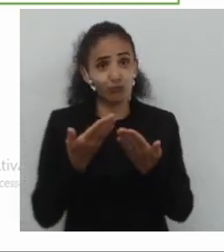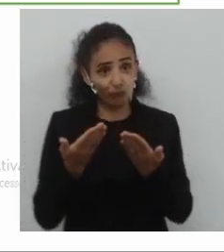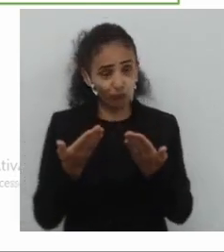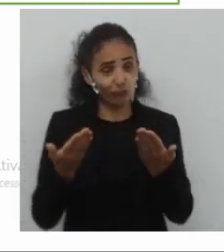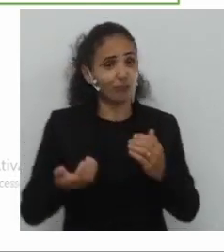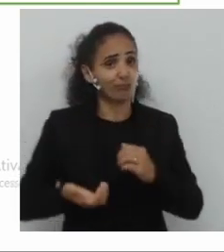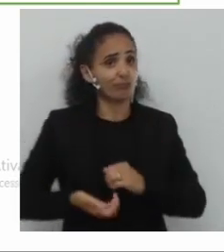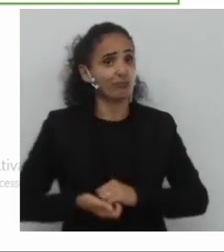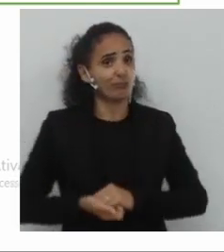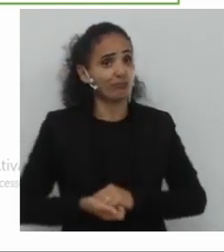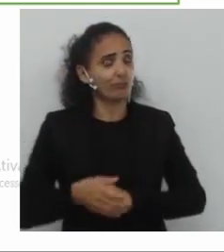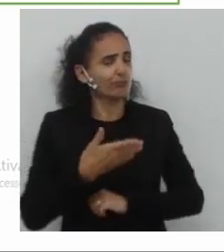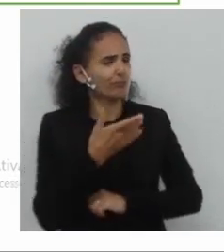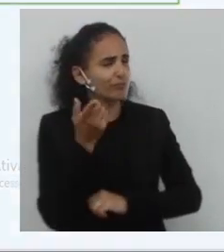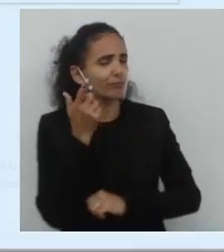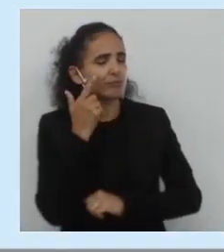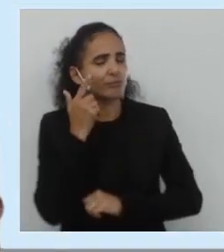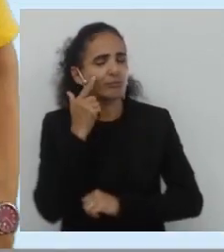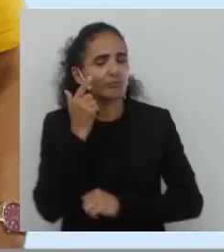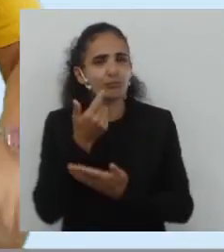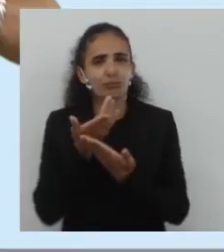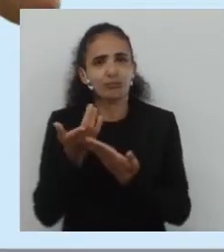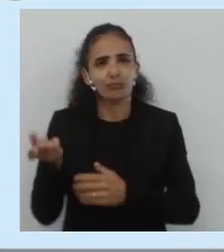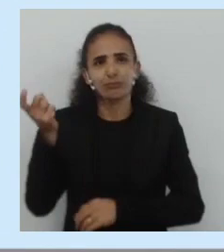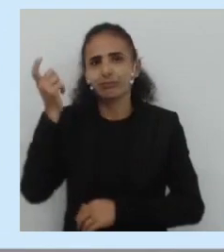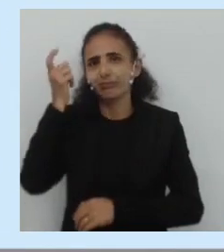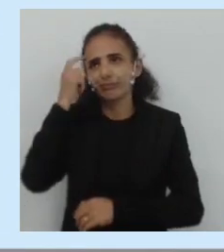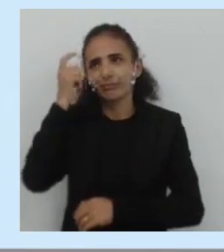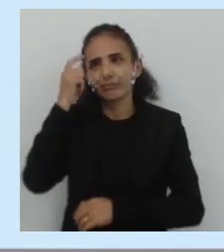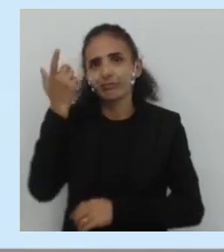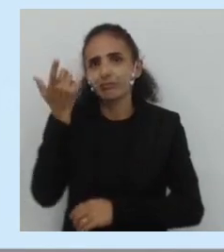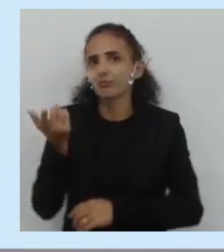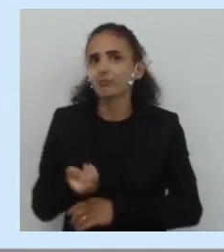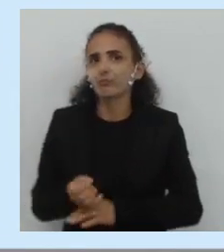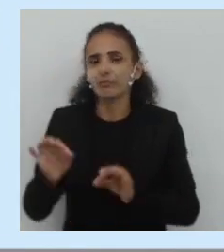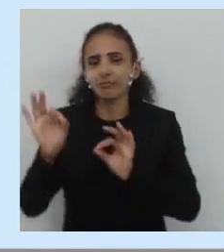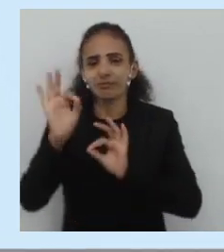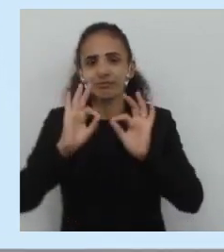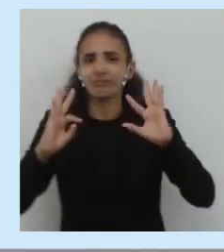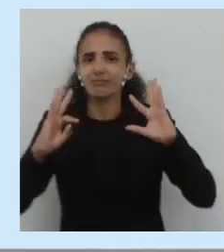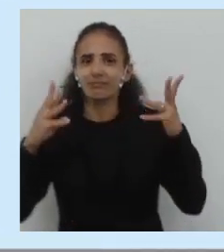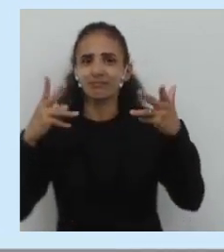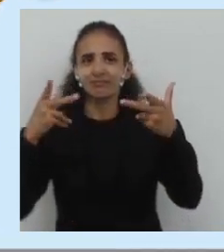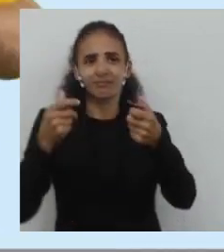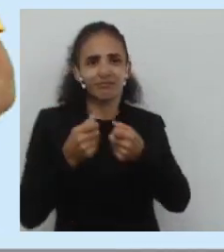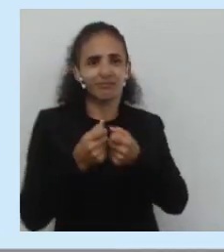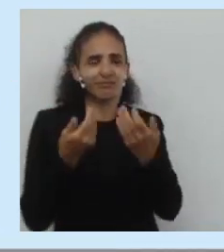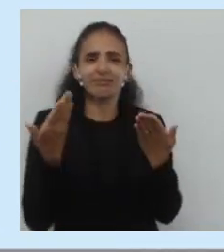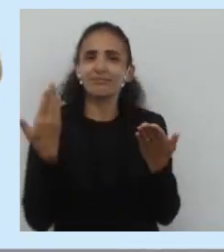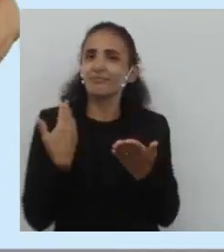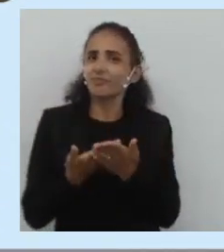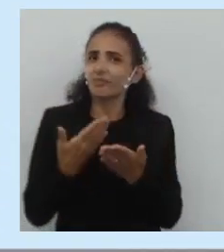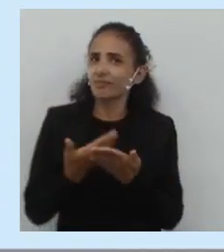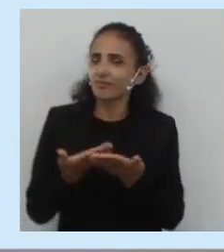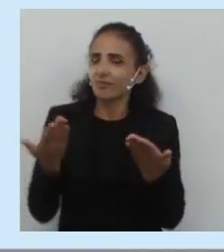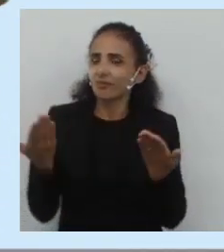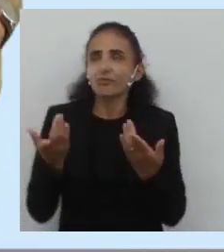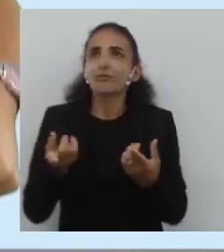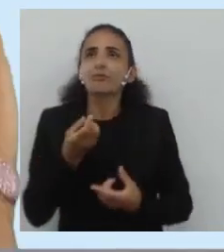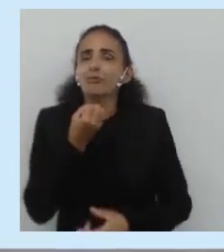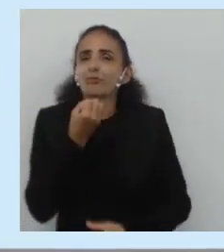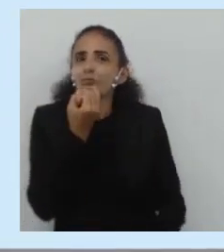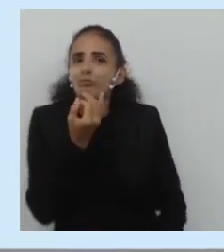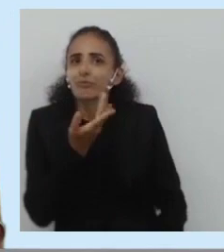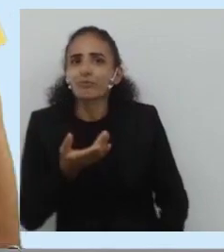de Alighieri. Então vejam só, esse pensamento é norteador de nossa aula de hoje, a